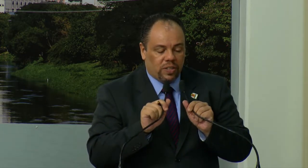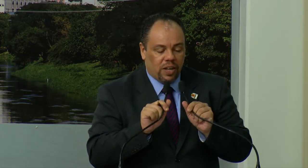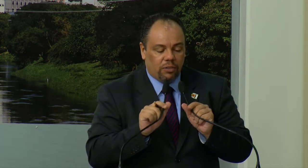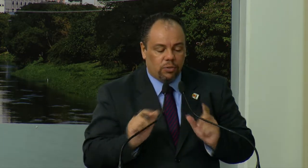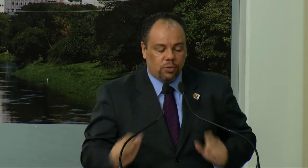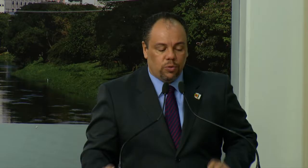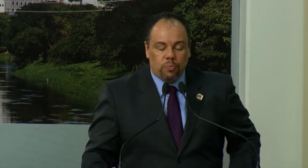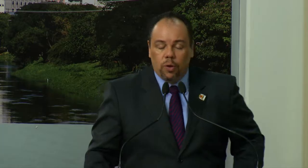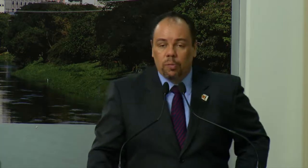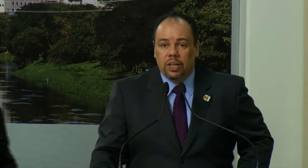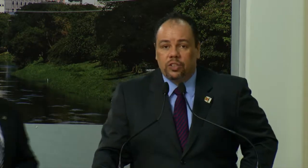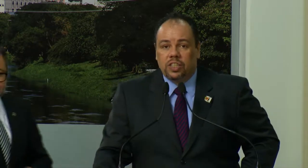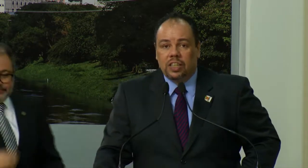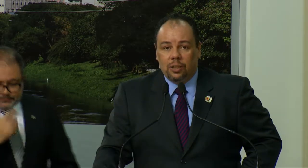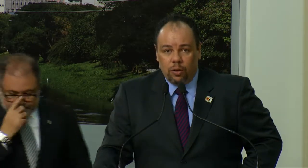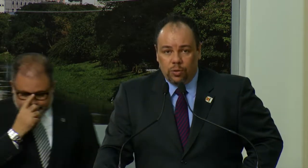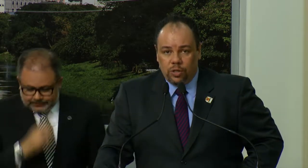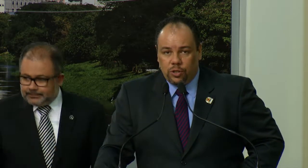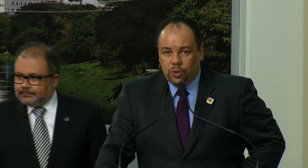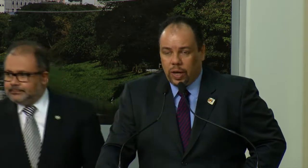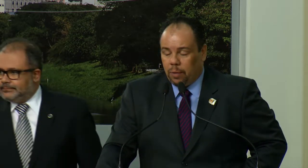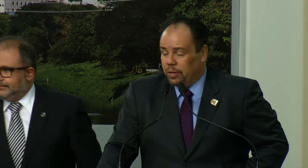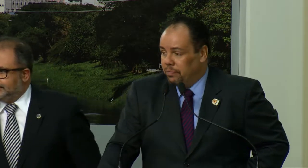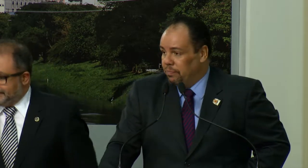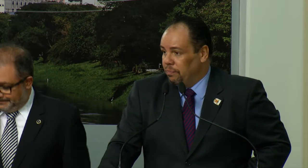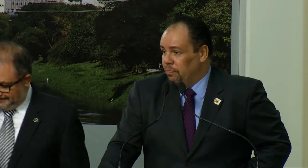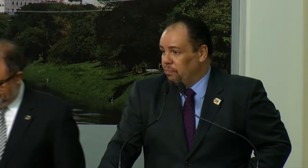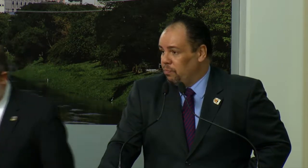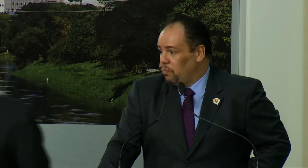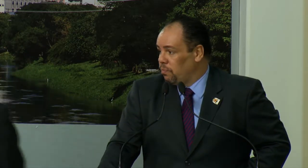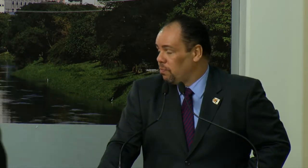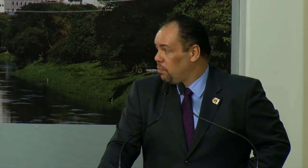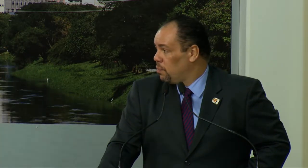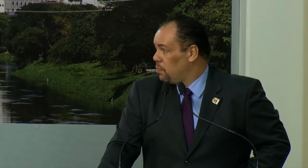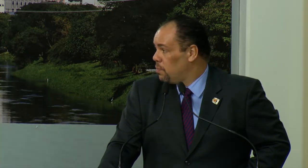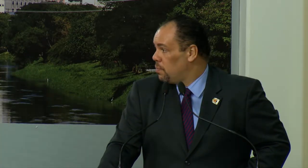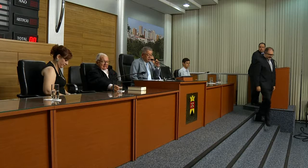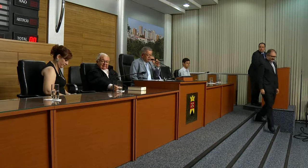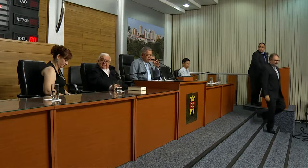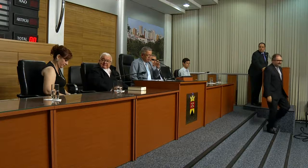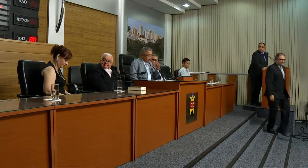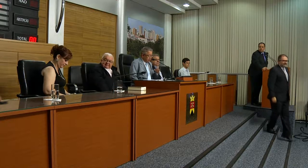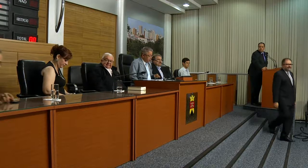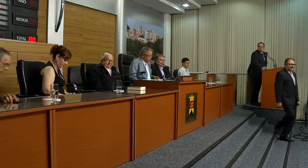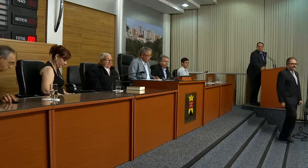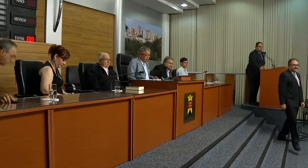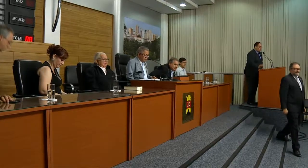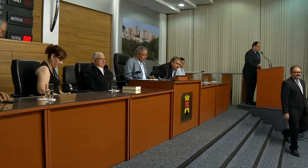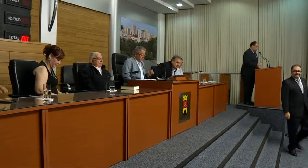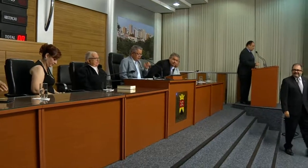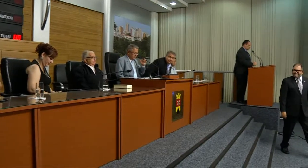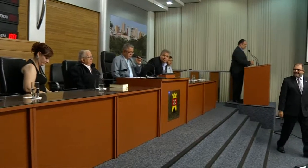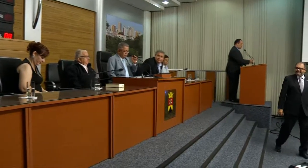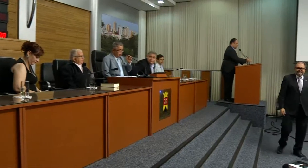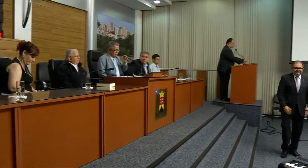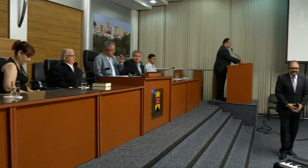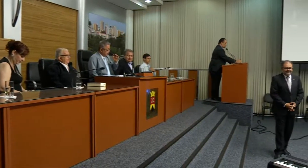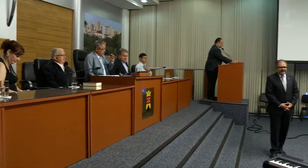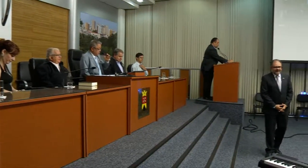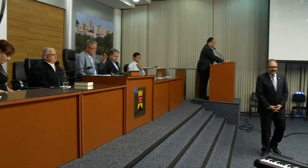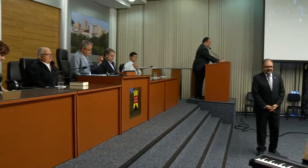coisa sei. Salmo 46 nos convida a confiar no Deus que tem o controle sobre todas as